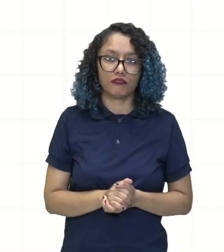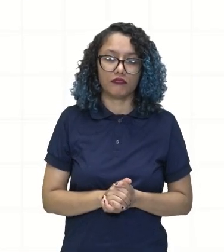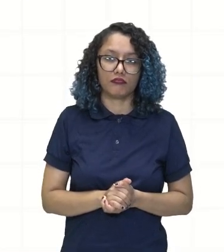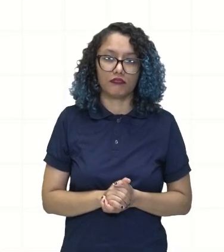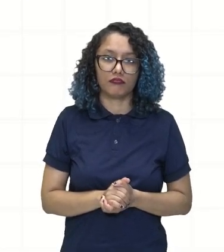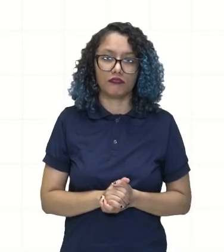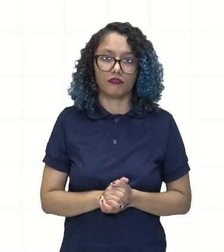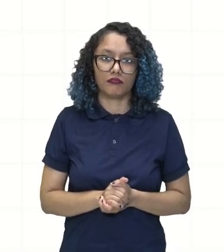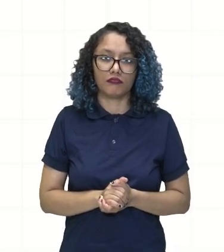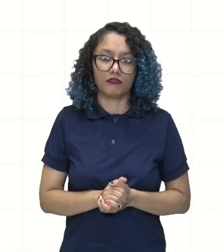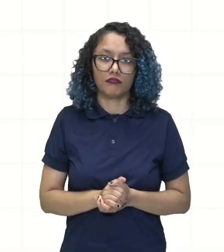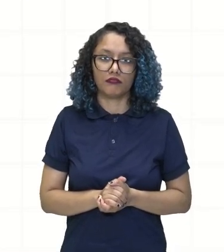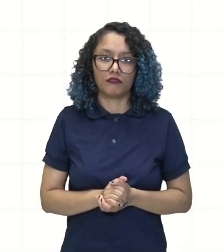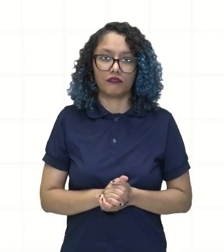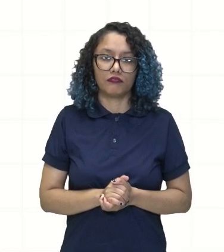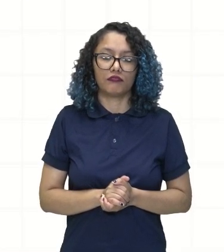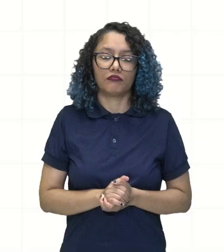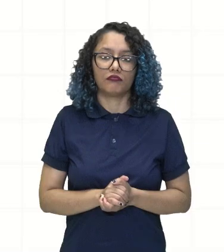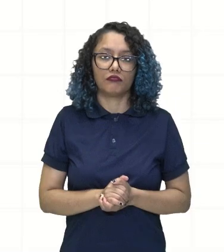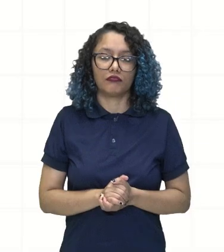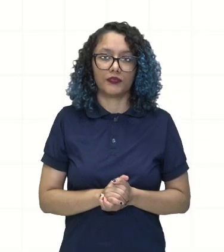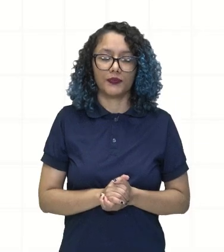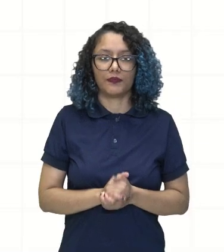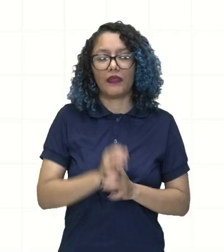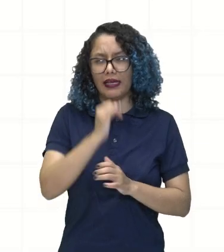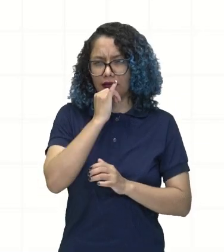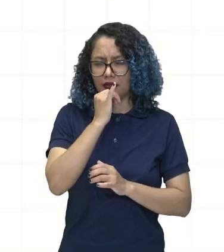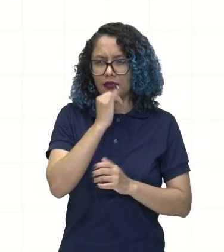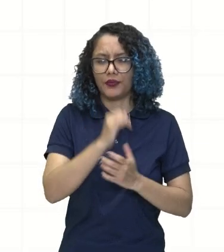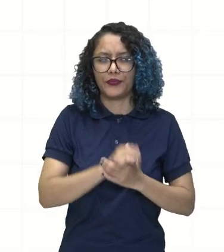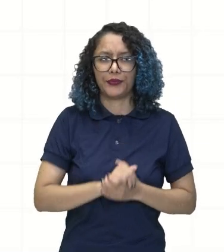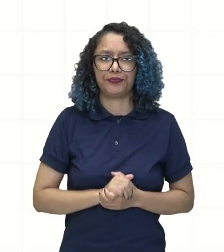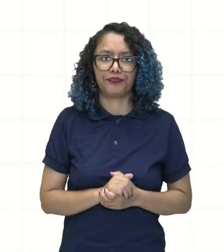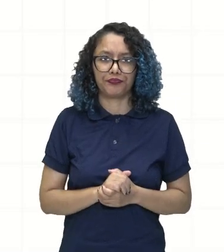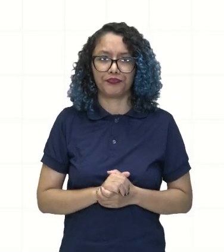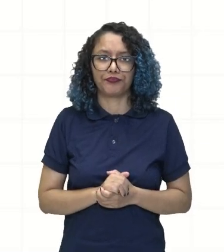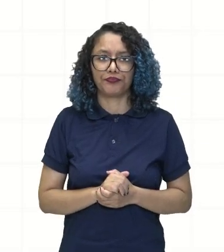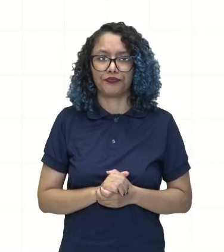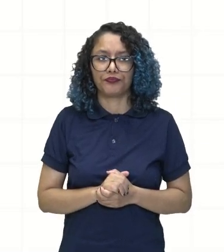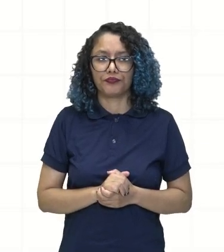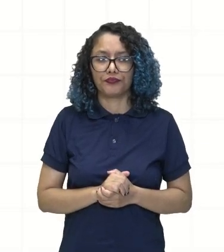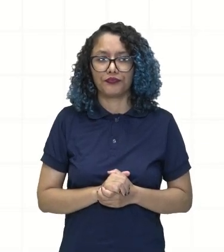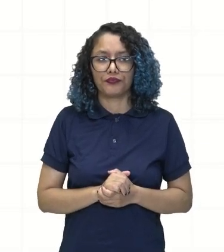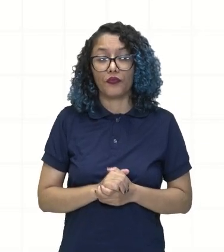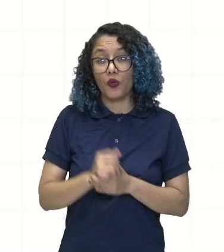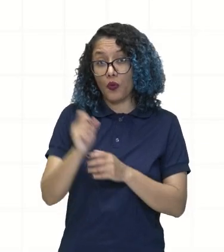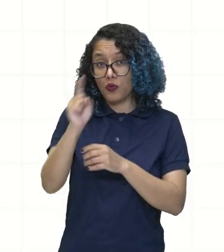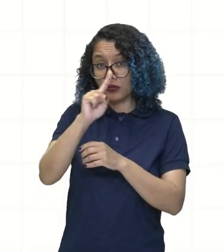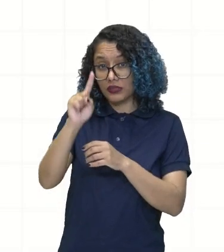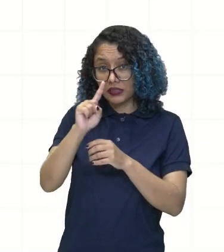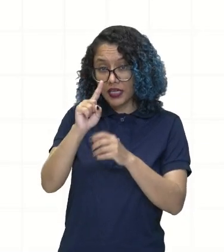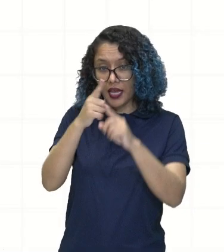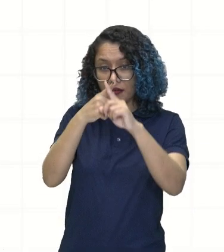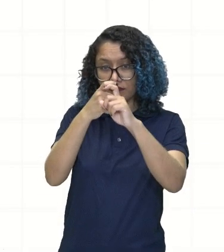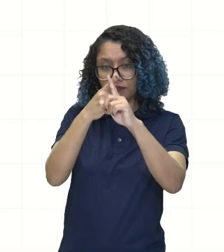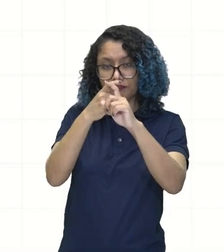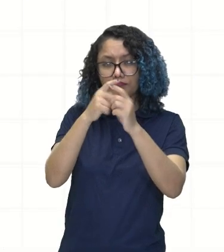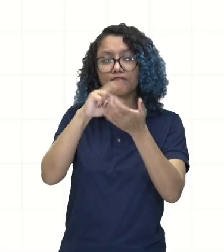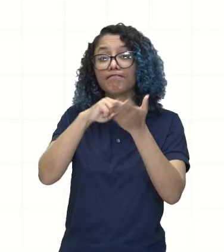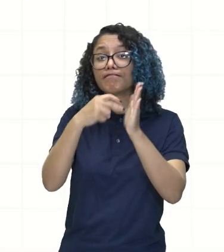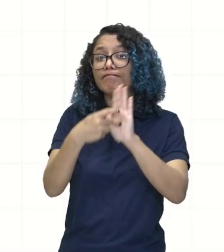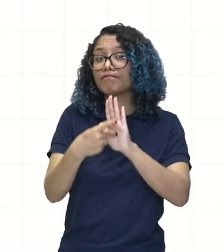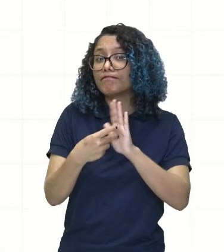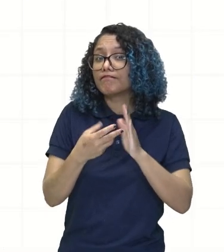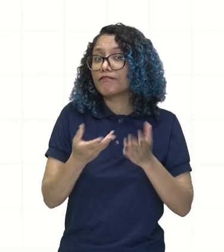Então, eu tenho aqui o z com o meu asterisco, significa que eu não